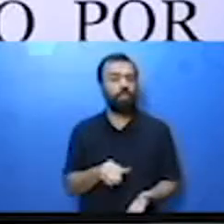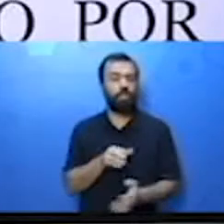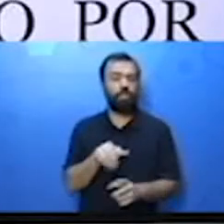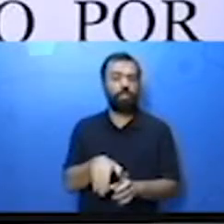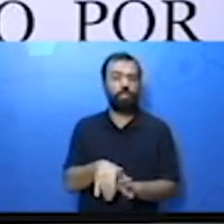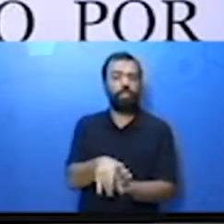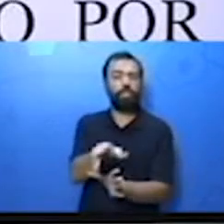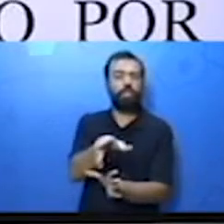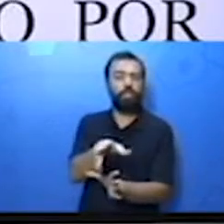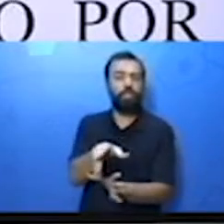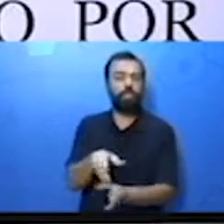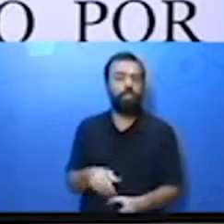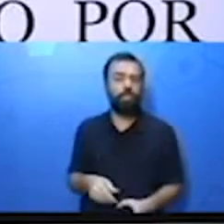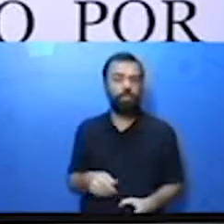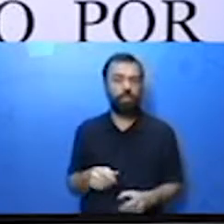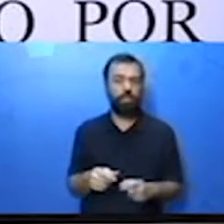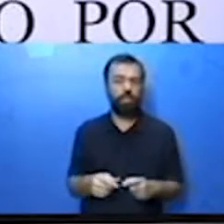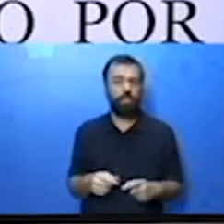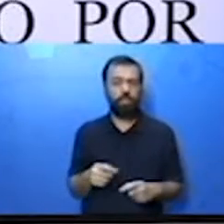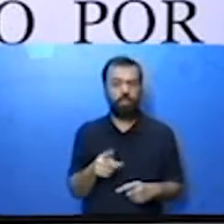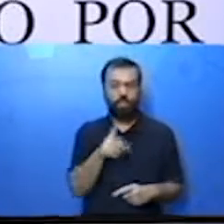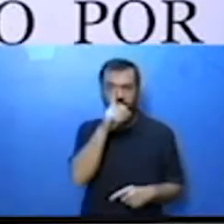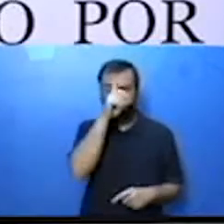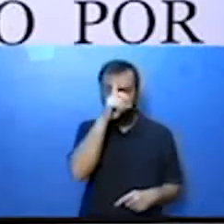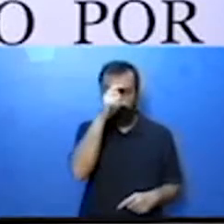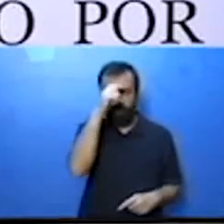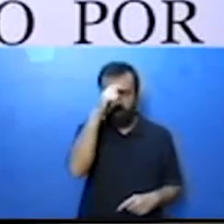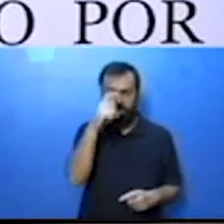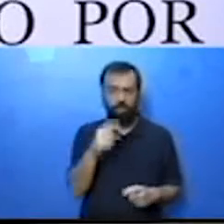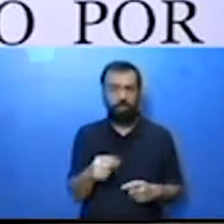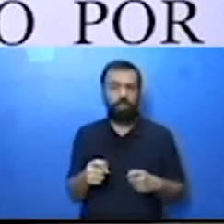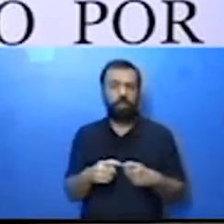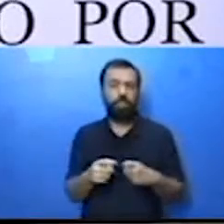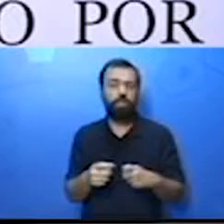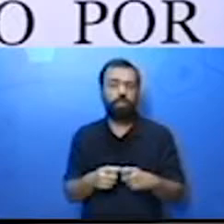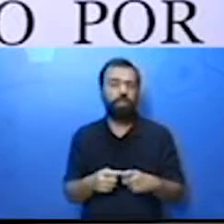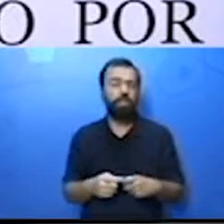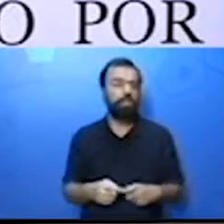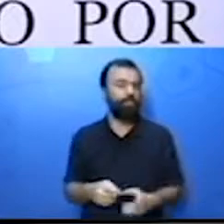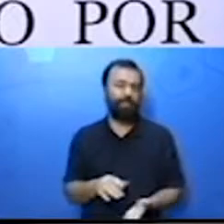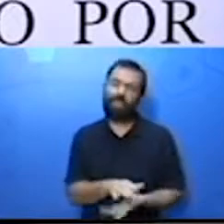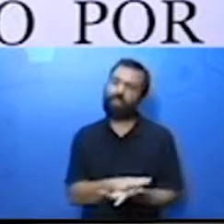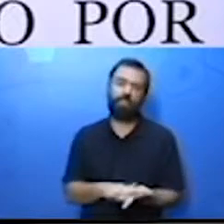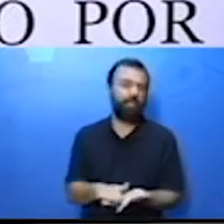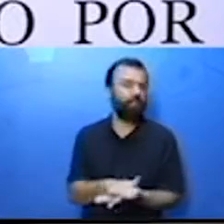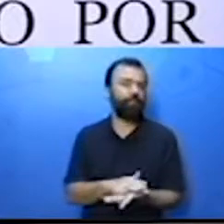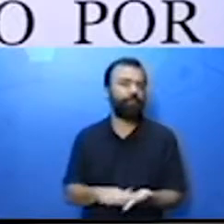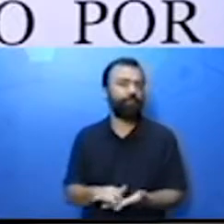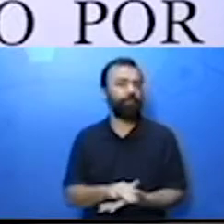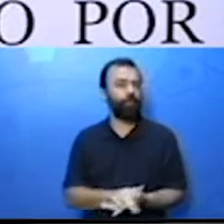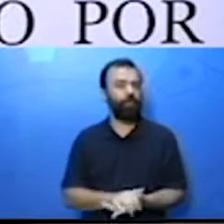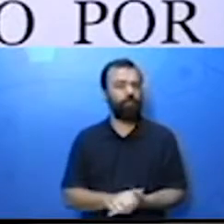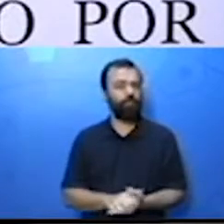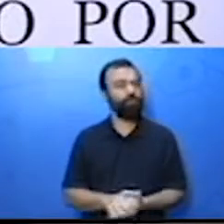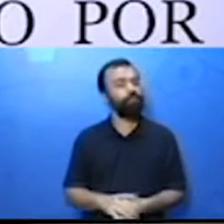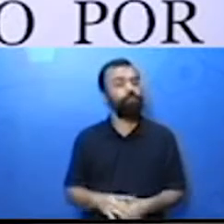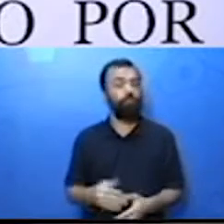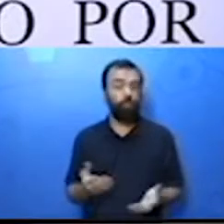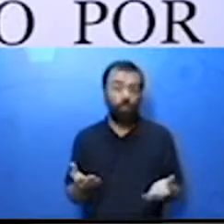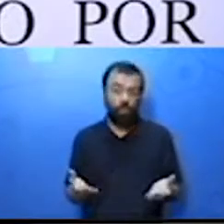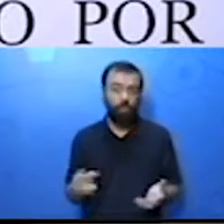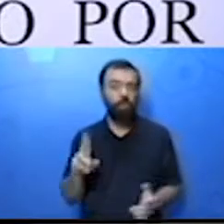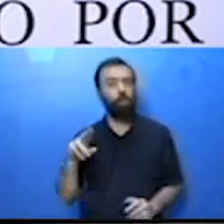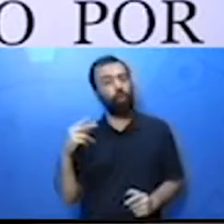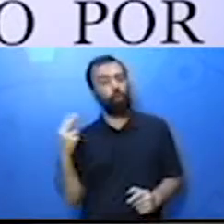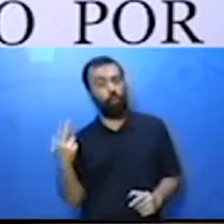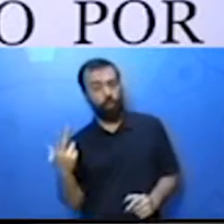e ou acompanhamento de um profissional de saúde qualificado. Em outras palavras, é